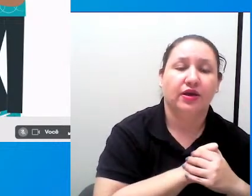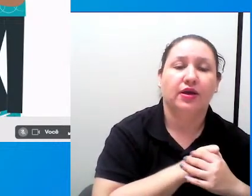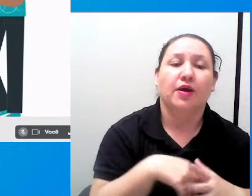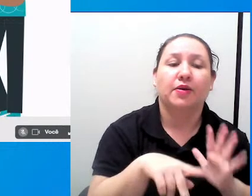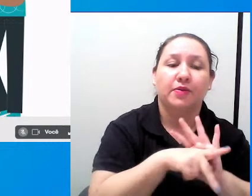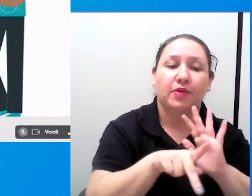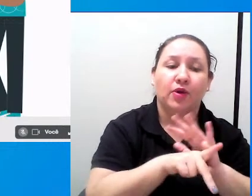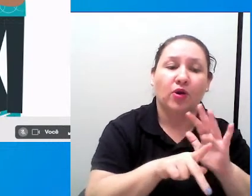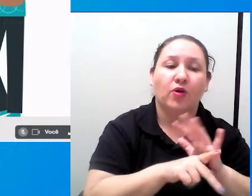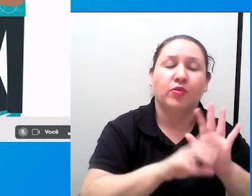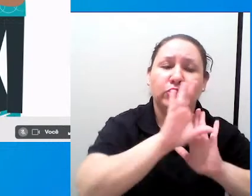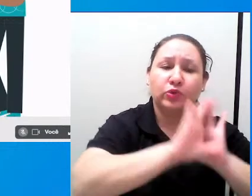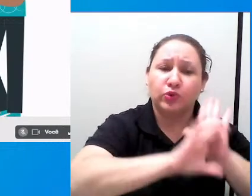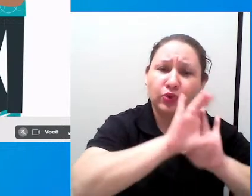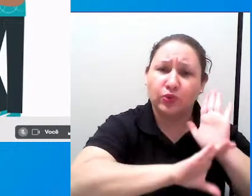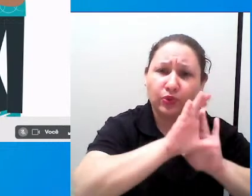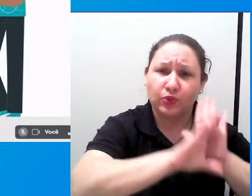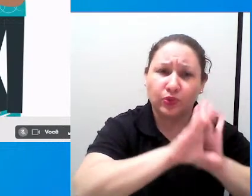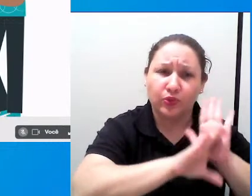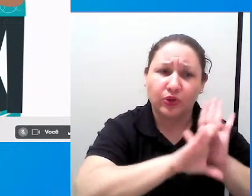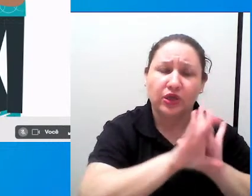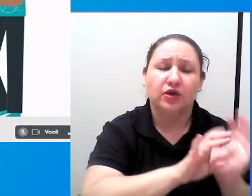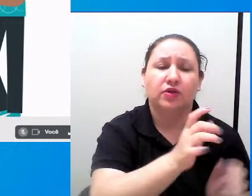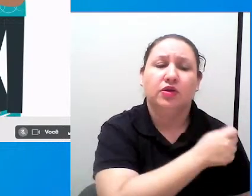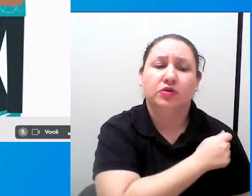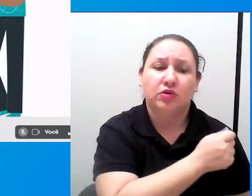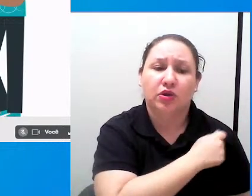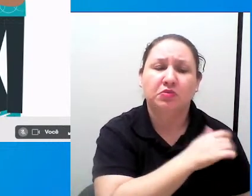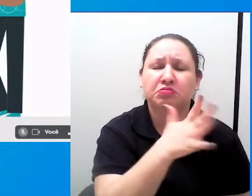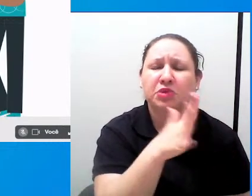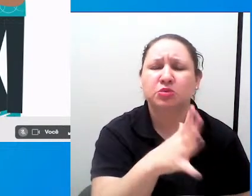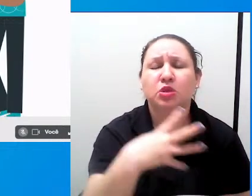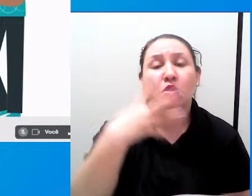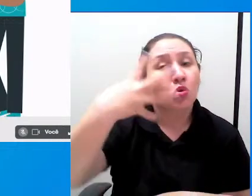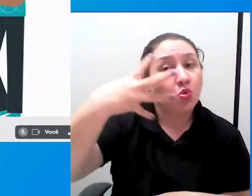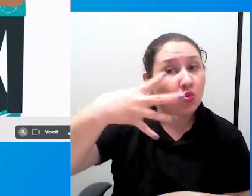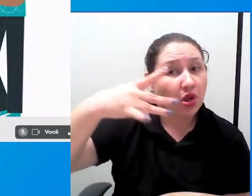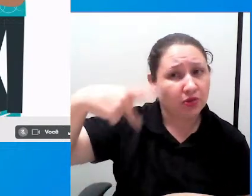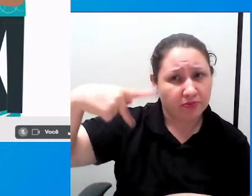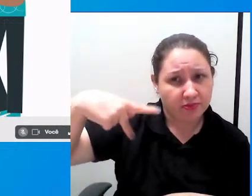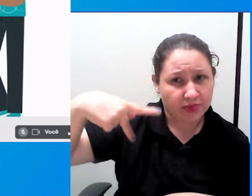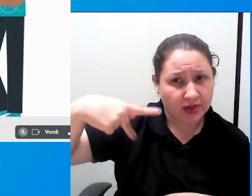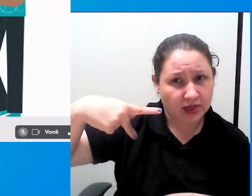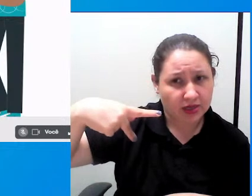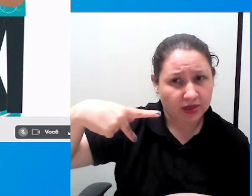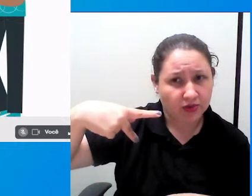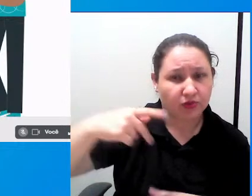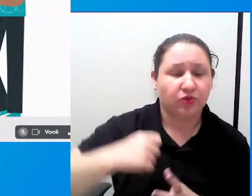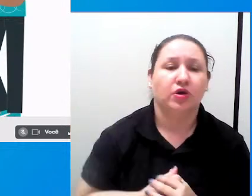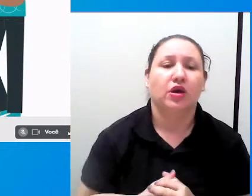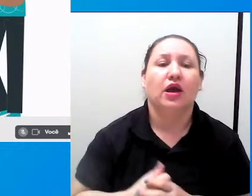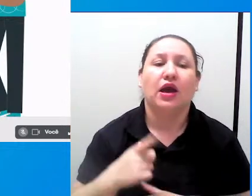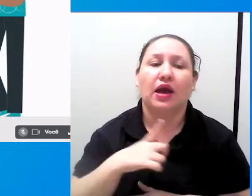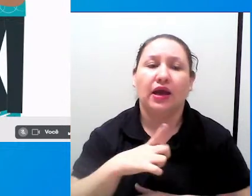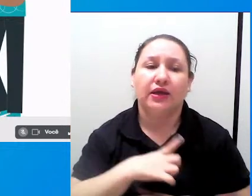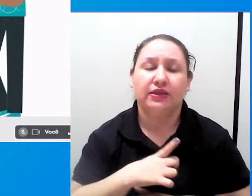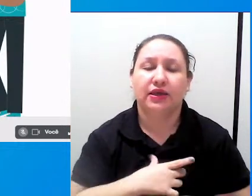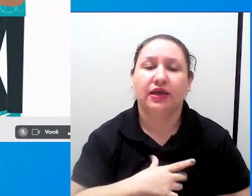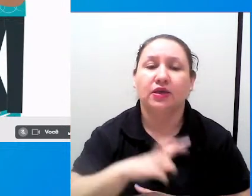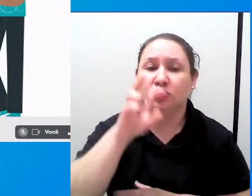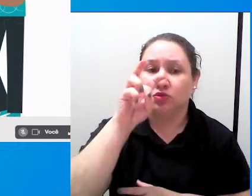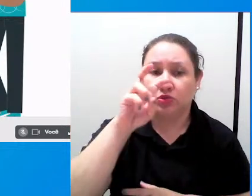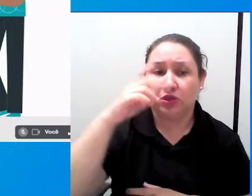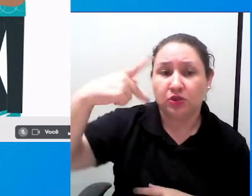a partir do quarto período. Então, no quarto período, o estudante tem atividade de extensão 1, No quinto período, ele tem